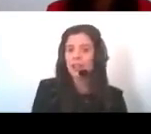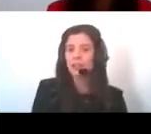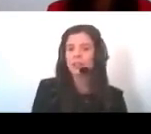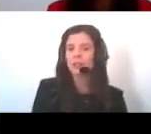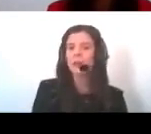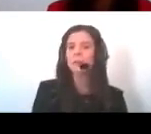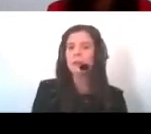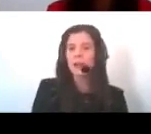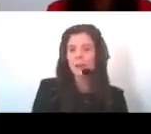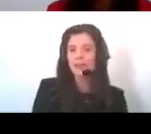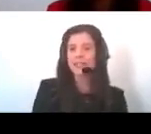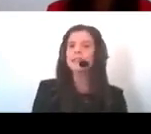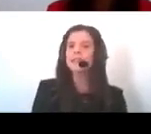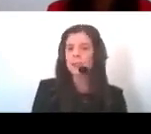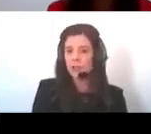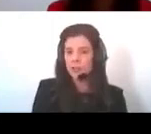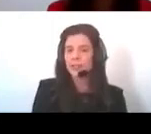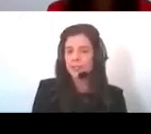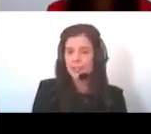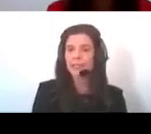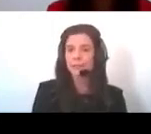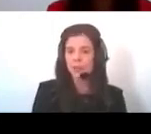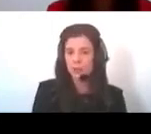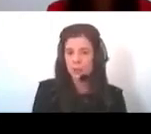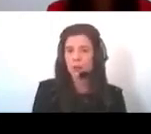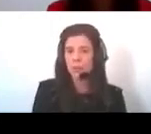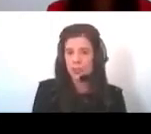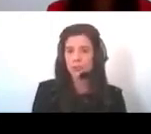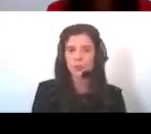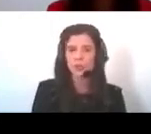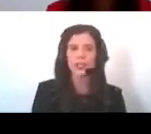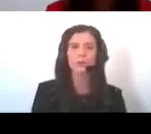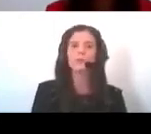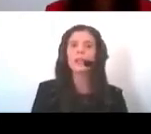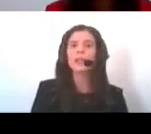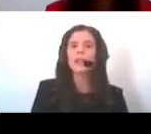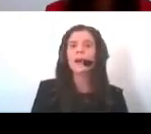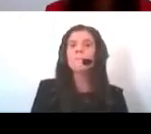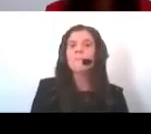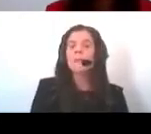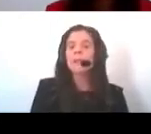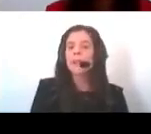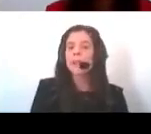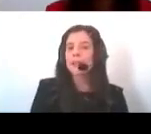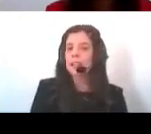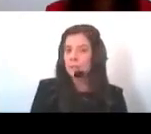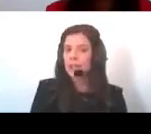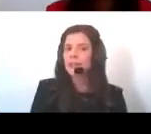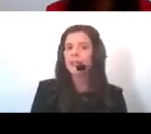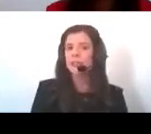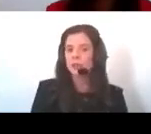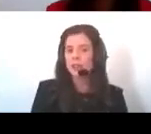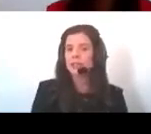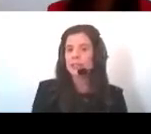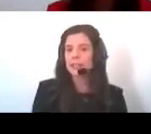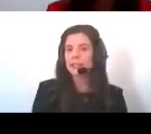dentro daquilo que foi apresentado inicialmente na secretaria, de acordo com a planta, o projeto. Tá? Ela também